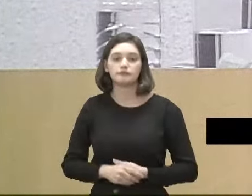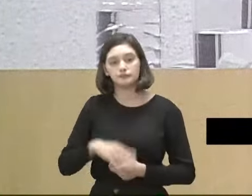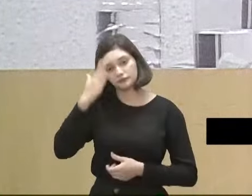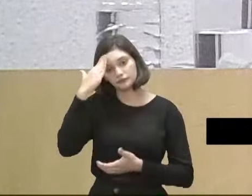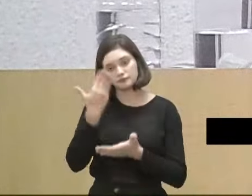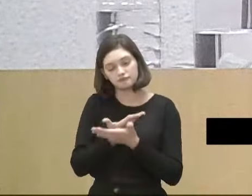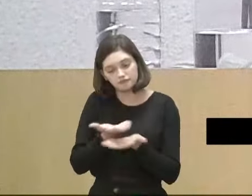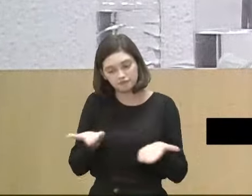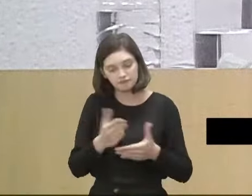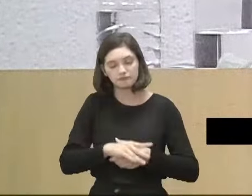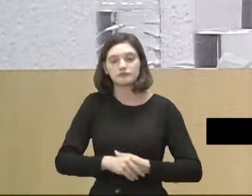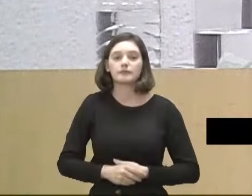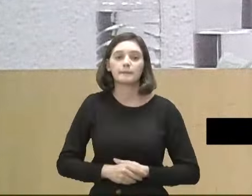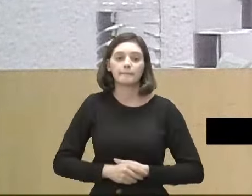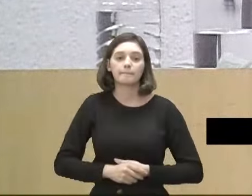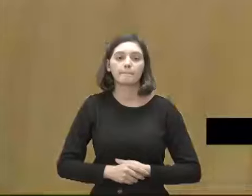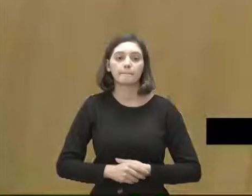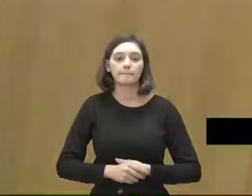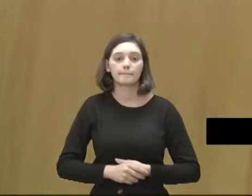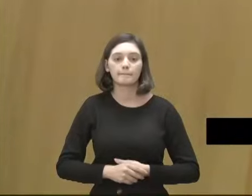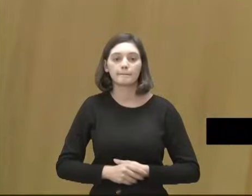isso.